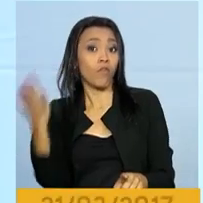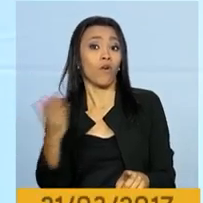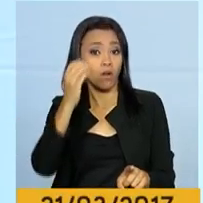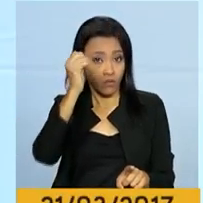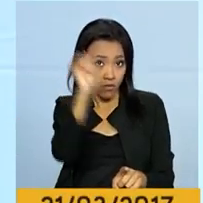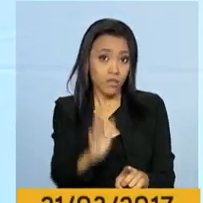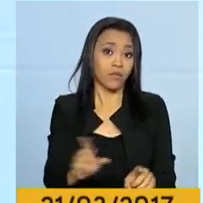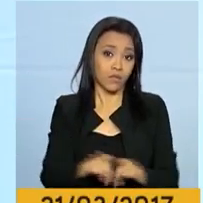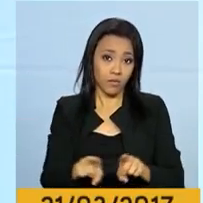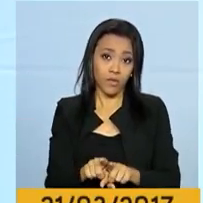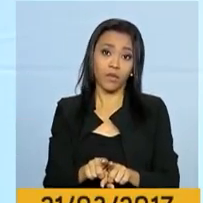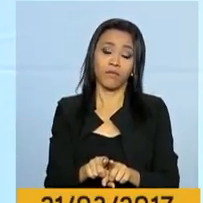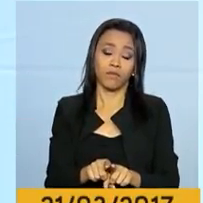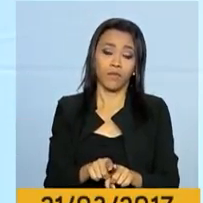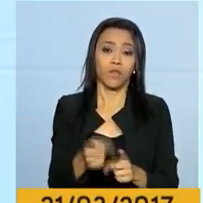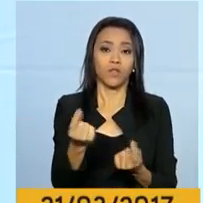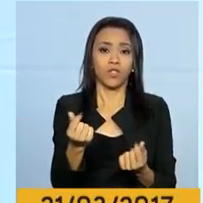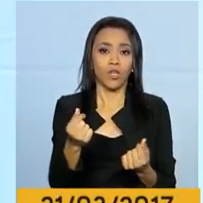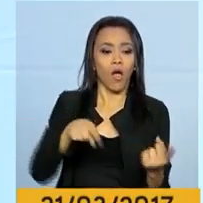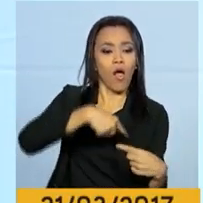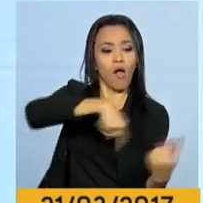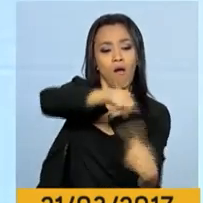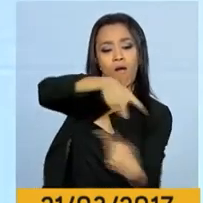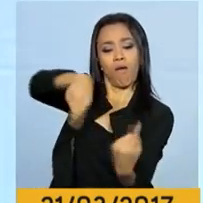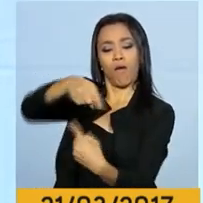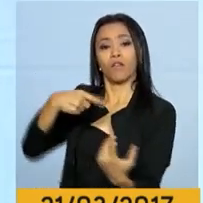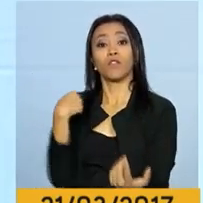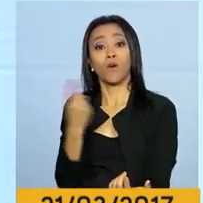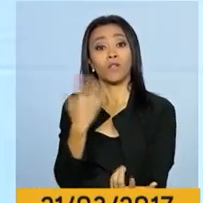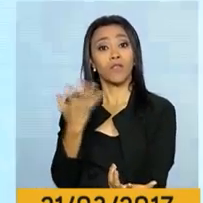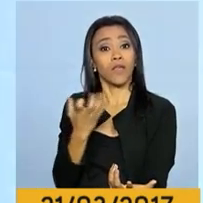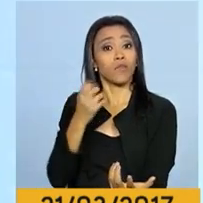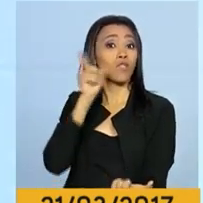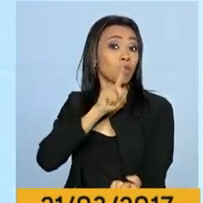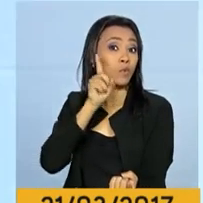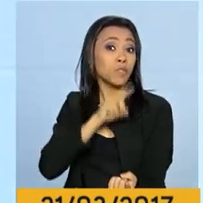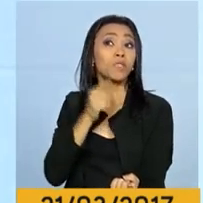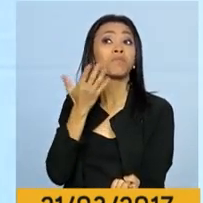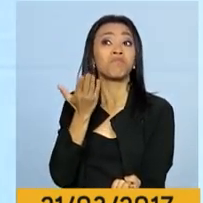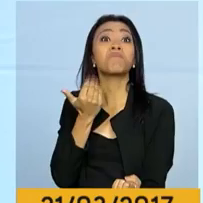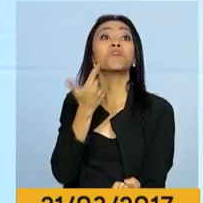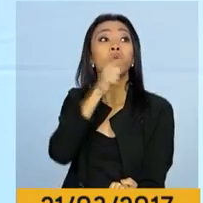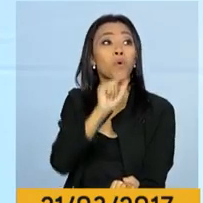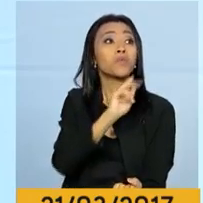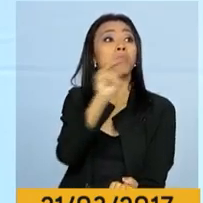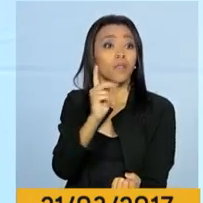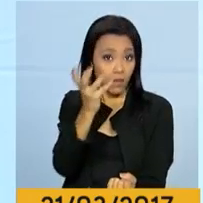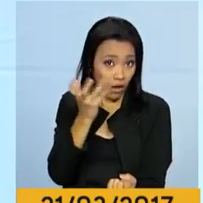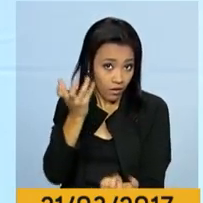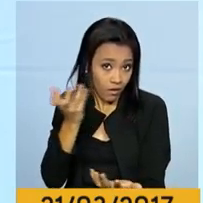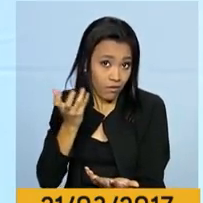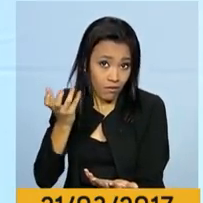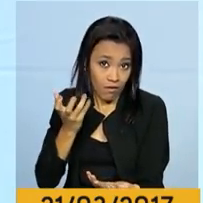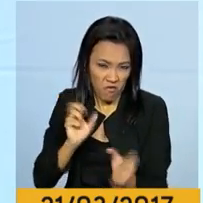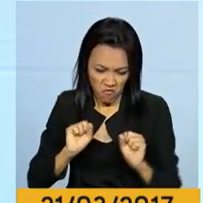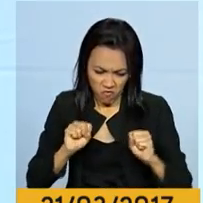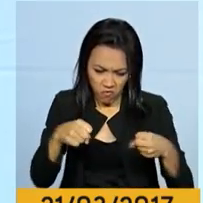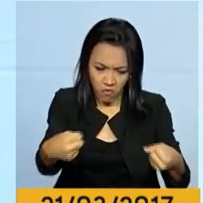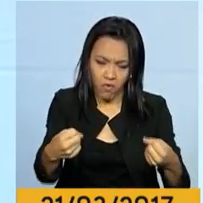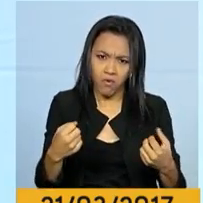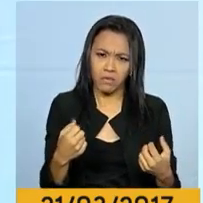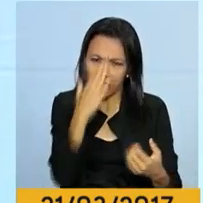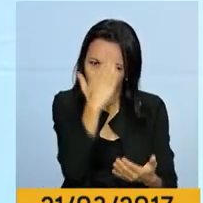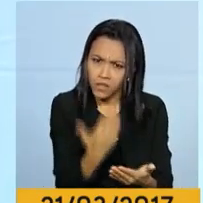é? Nós queremos que os Estados Unidos, e quem mais possa, invista com muita força, com